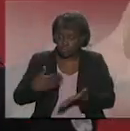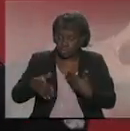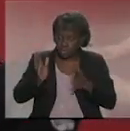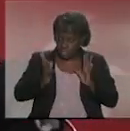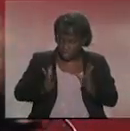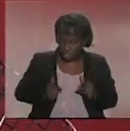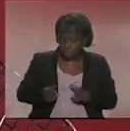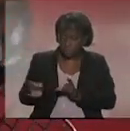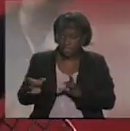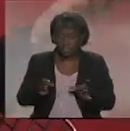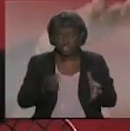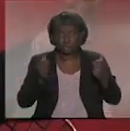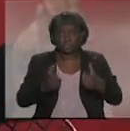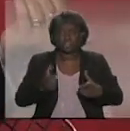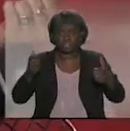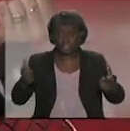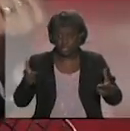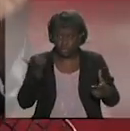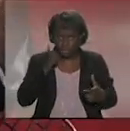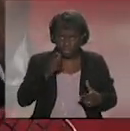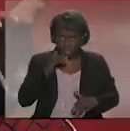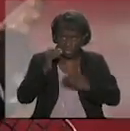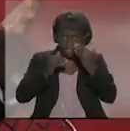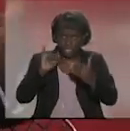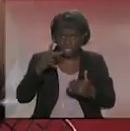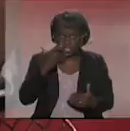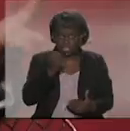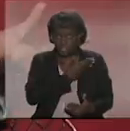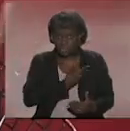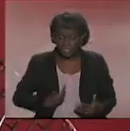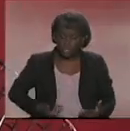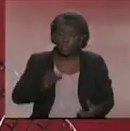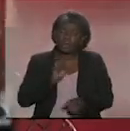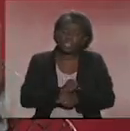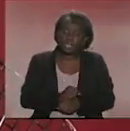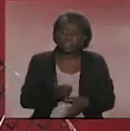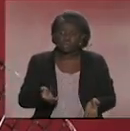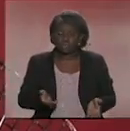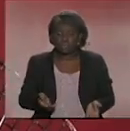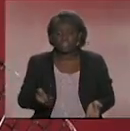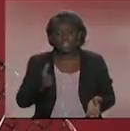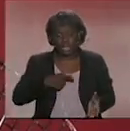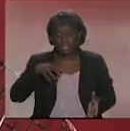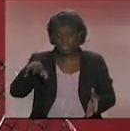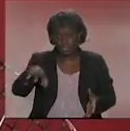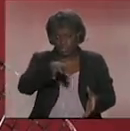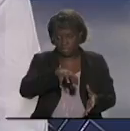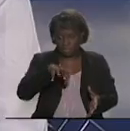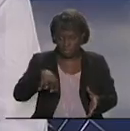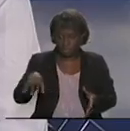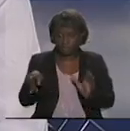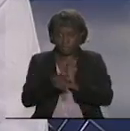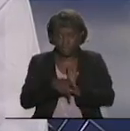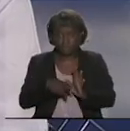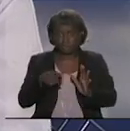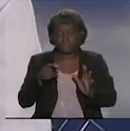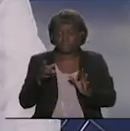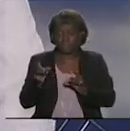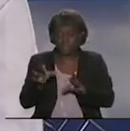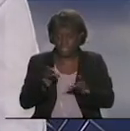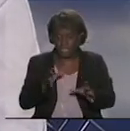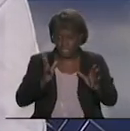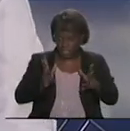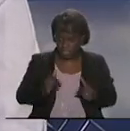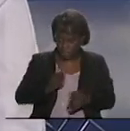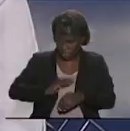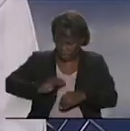do pescado, e aí se falava de uma maneira mais ampla. Isso avançou na Ilha do Governador ou está parado também? Não, existem entrepostos de